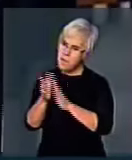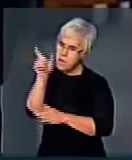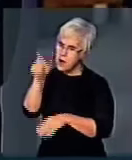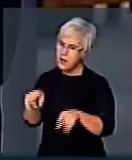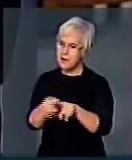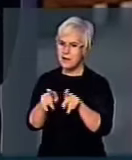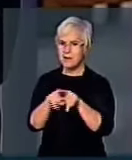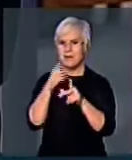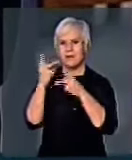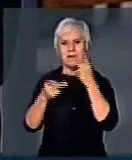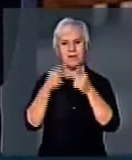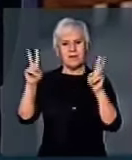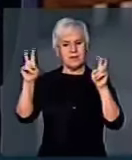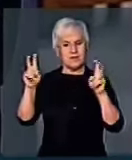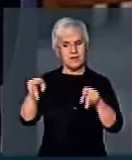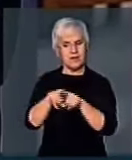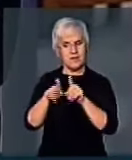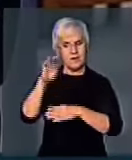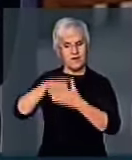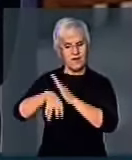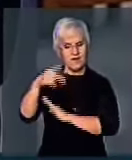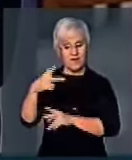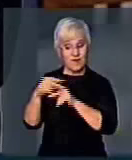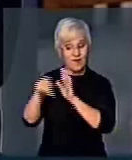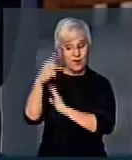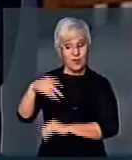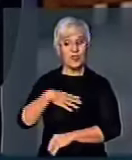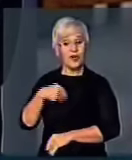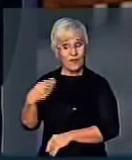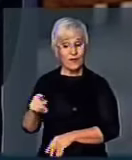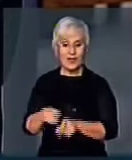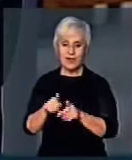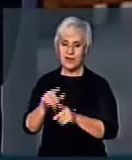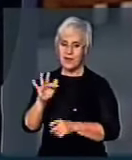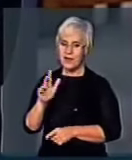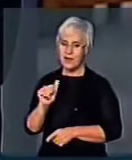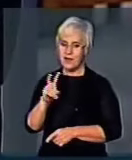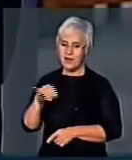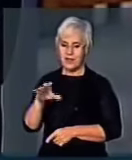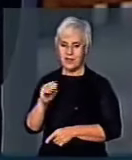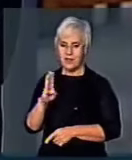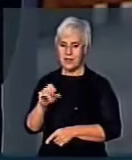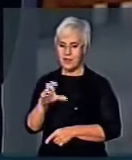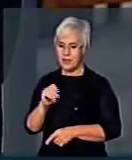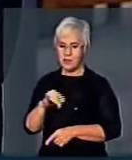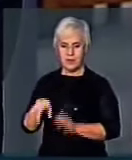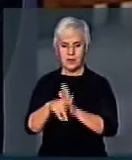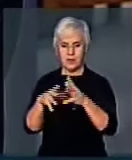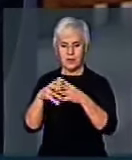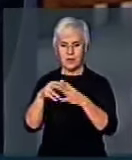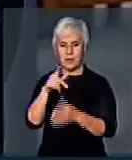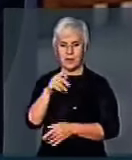parabenizá-lo pela votação e pela eleição do seu filho, né, Flávio Bolsonaro, pelo partido